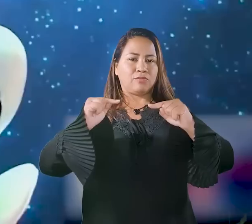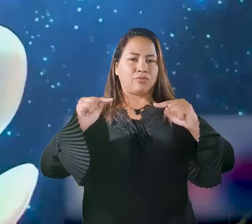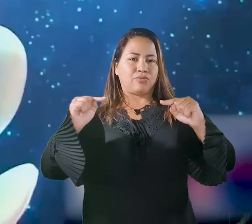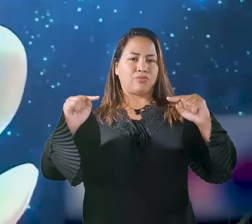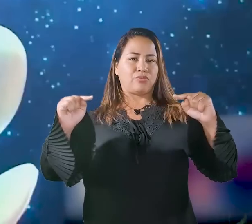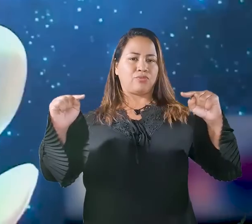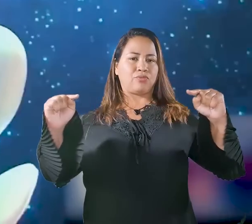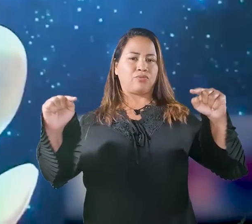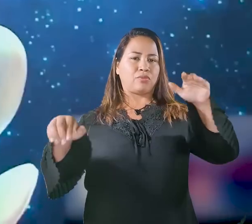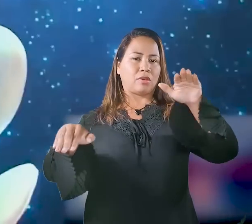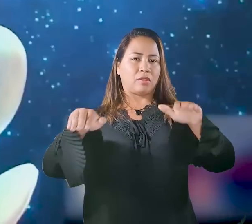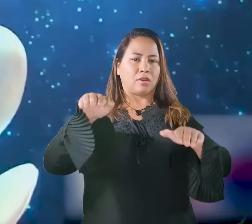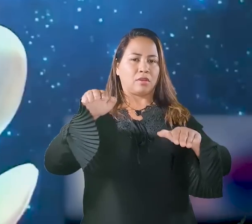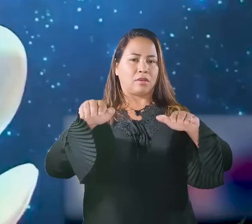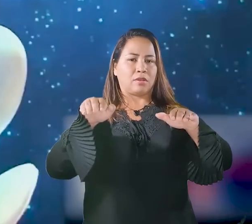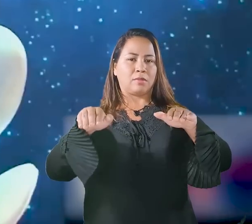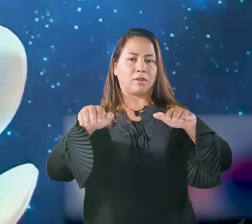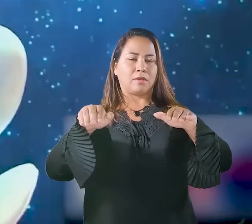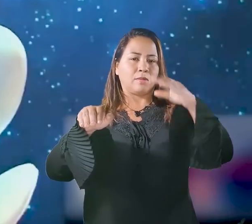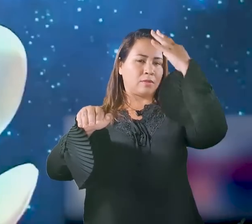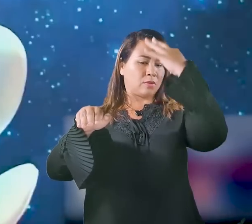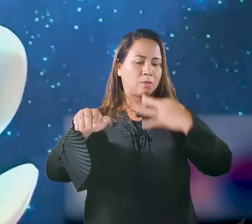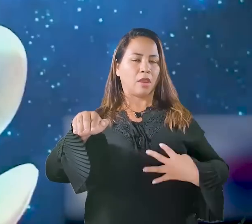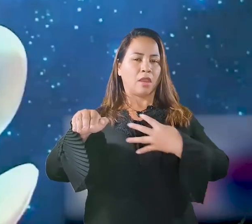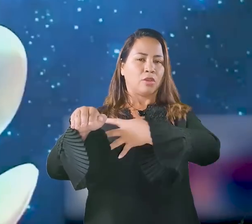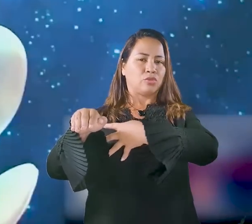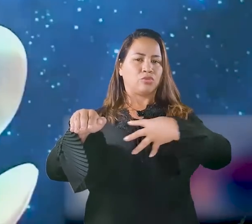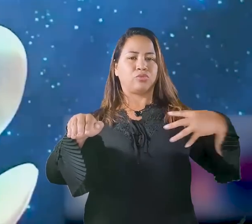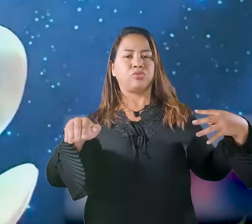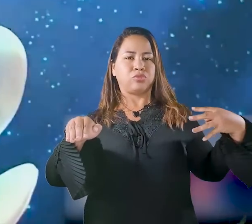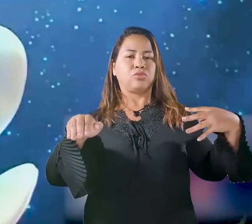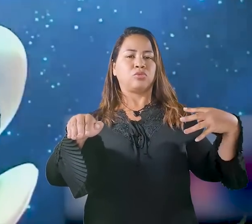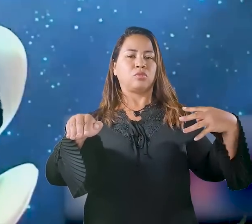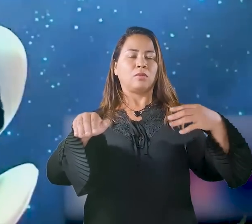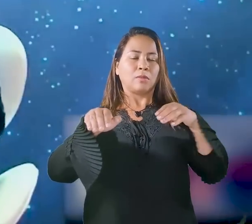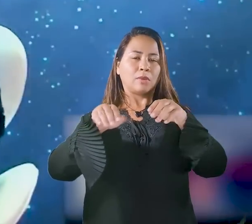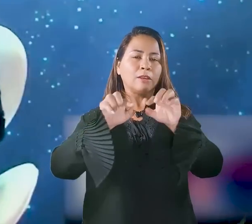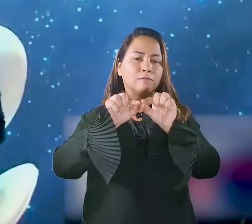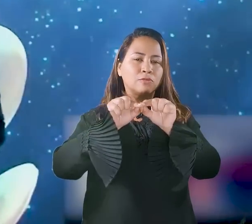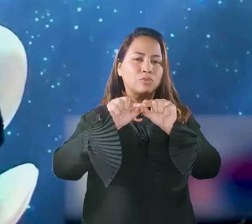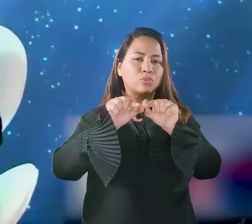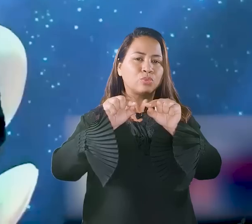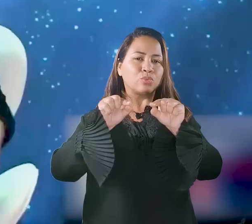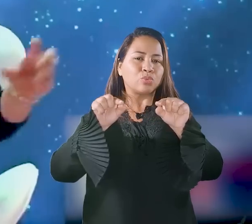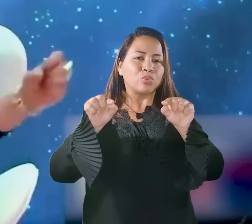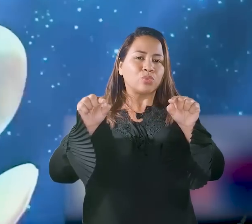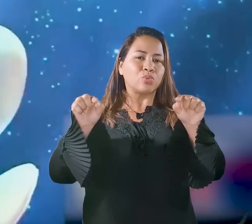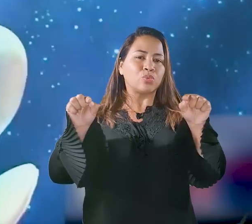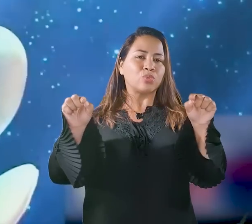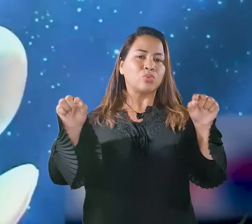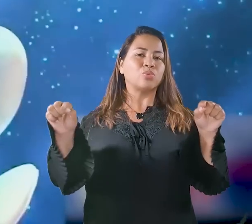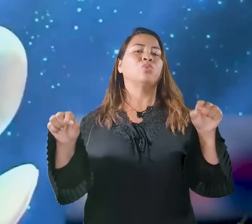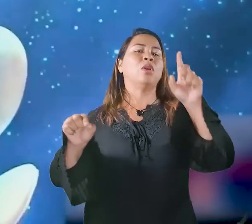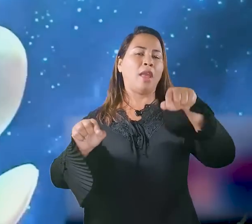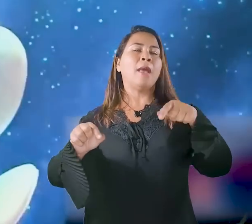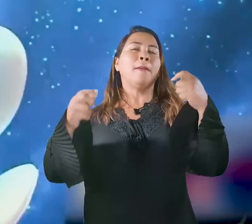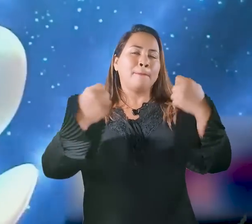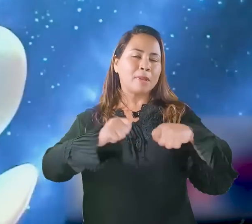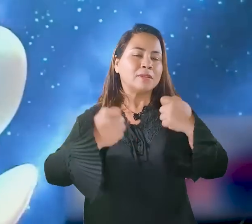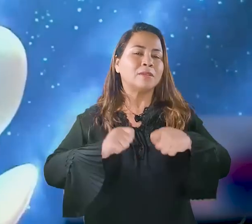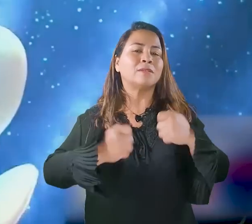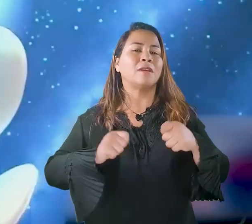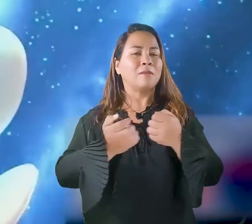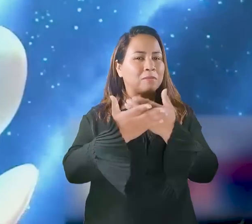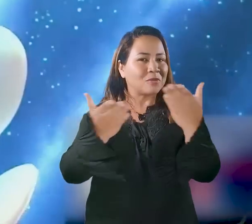limpeza final que precisamos para o primeiro dia de co-criador milionário, fechando nosso evento